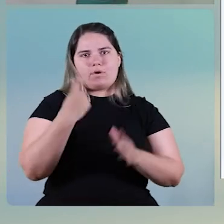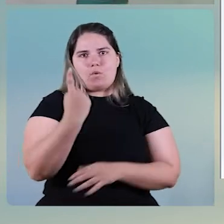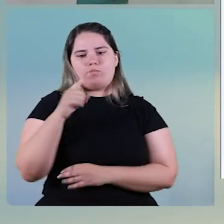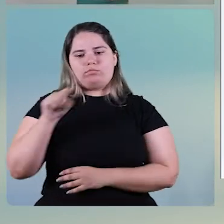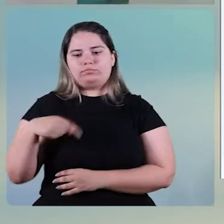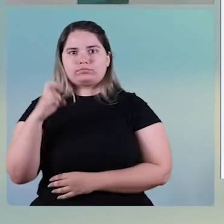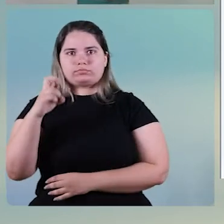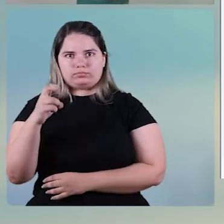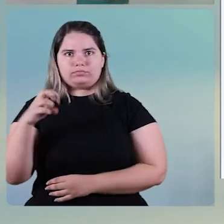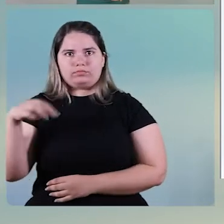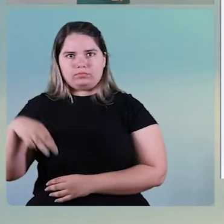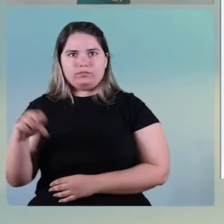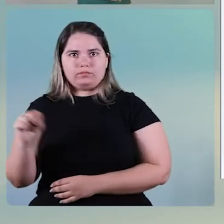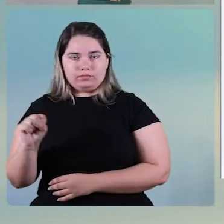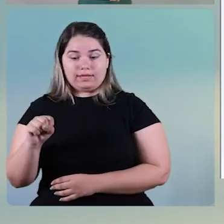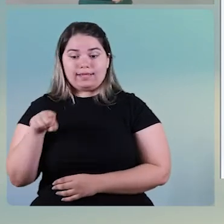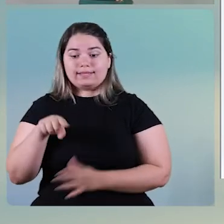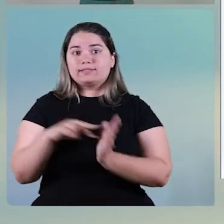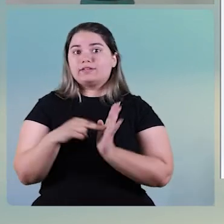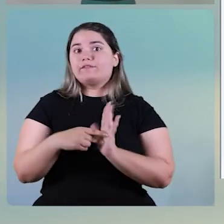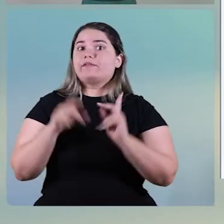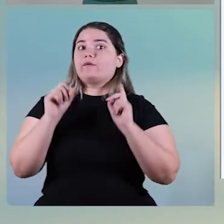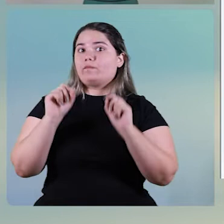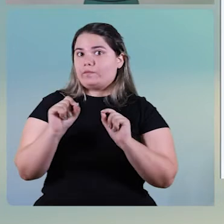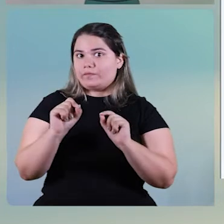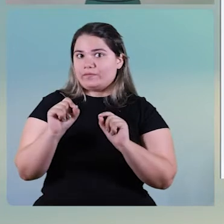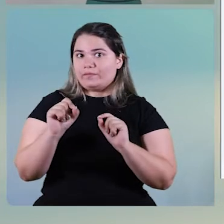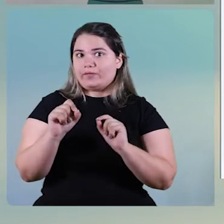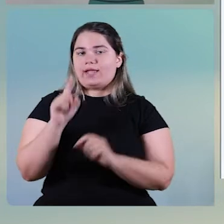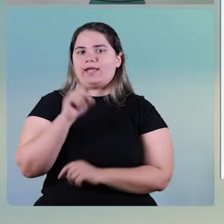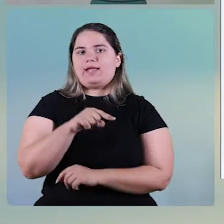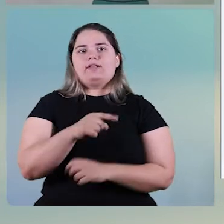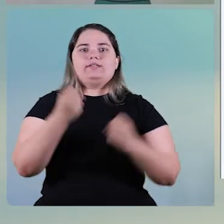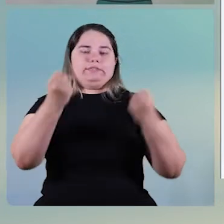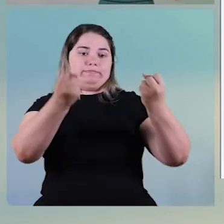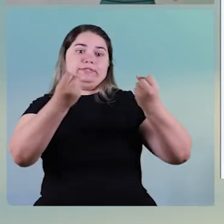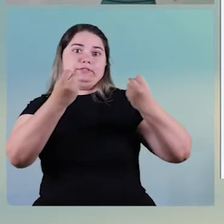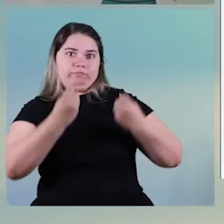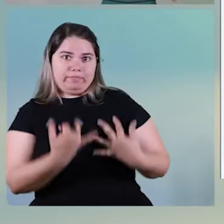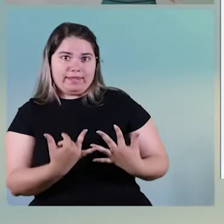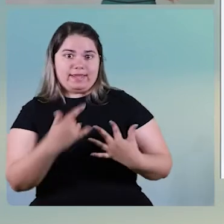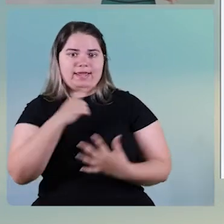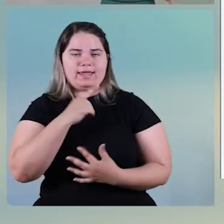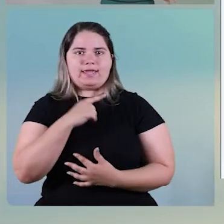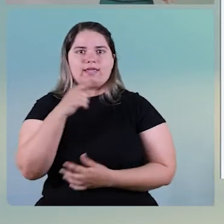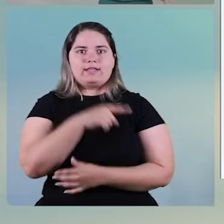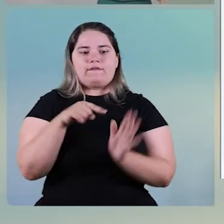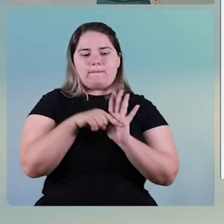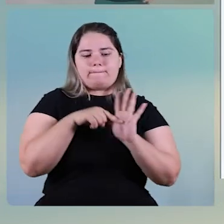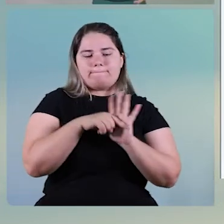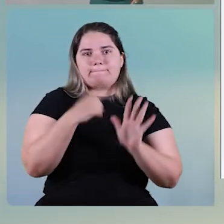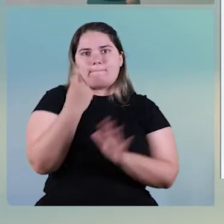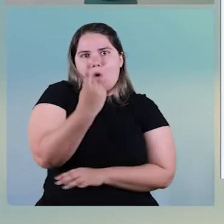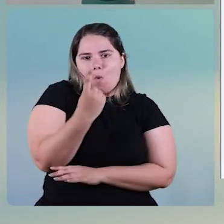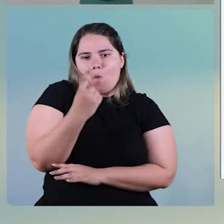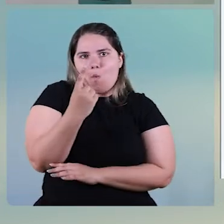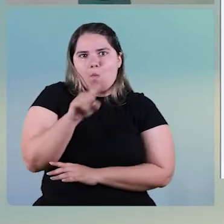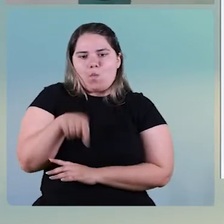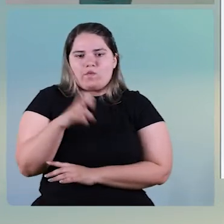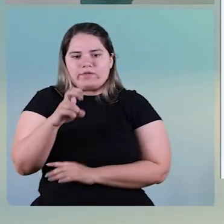menos 1,5 metros por segundo é para dizer que ele se deslocou para a esquerda. Já a